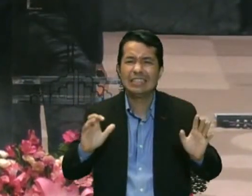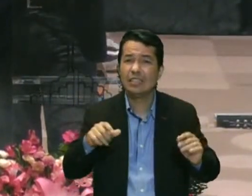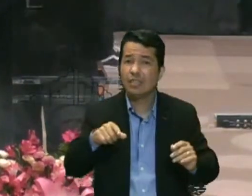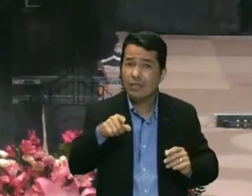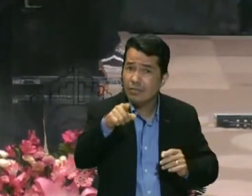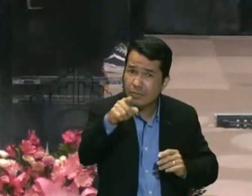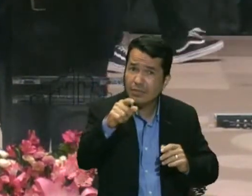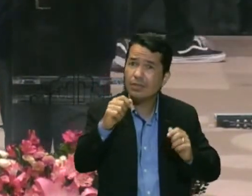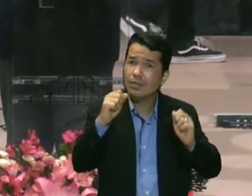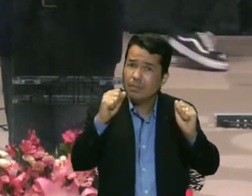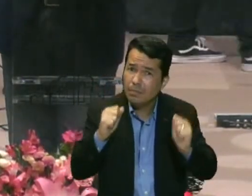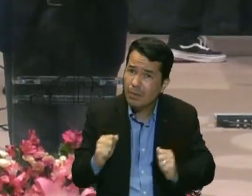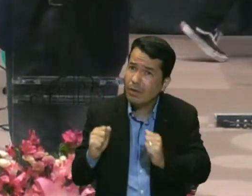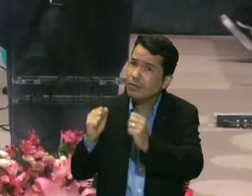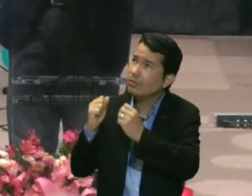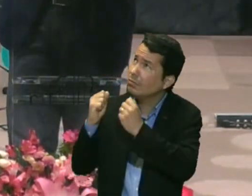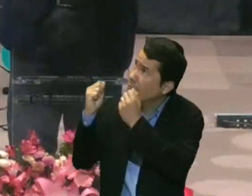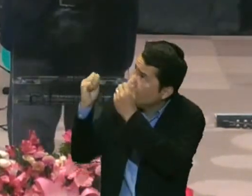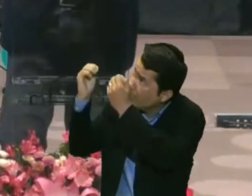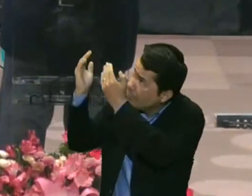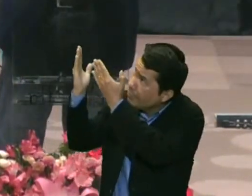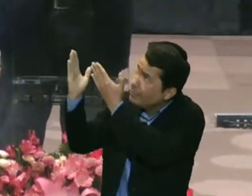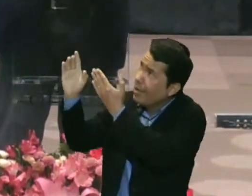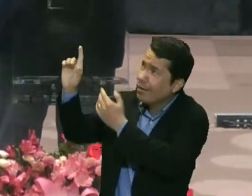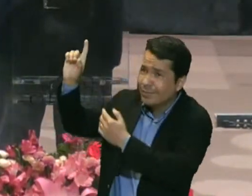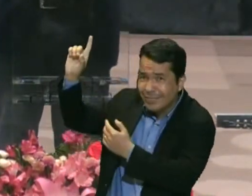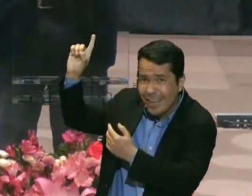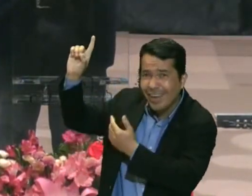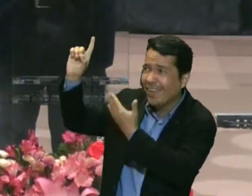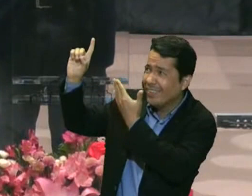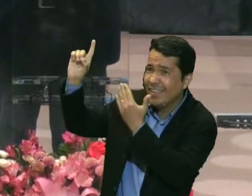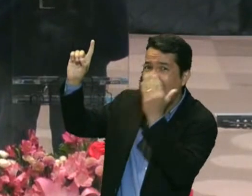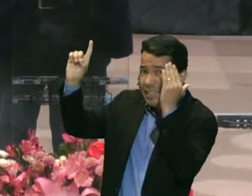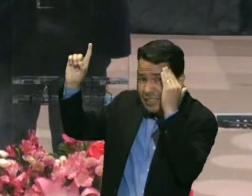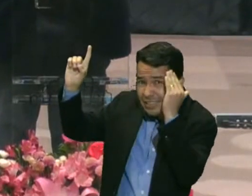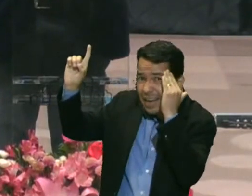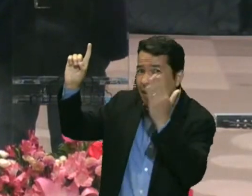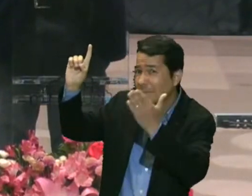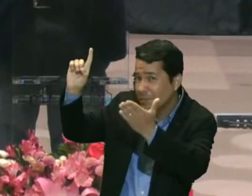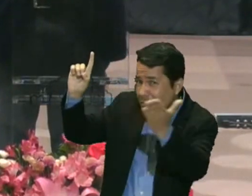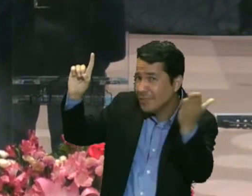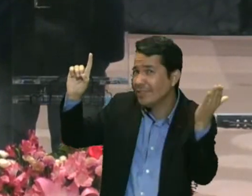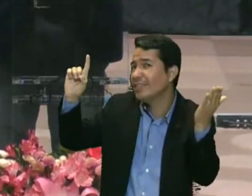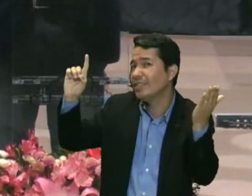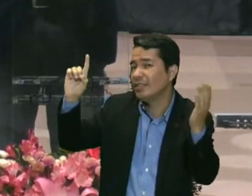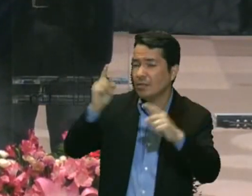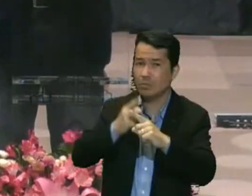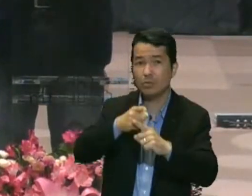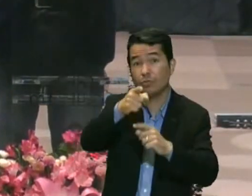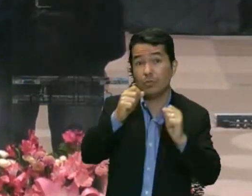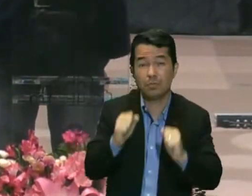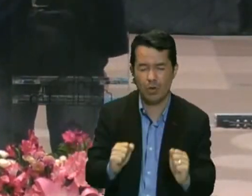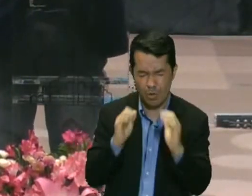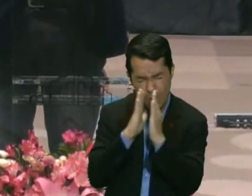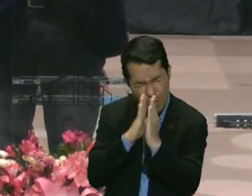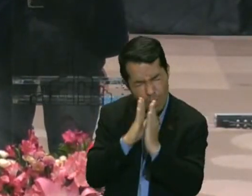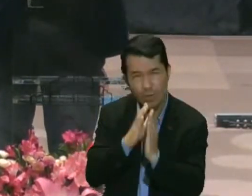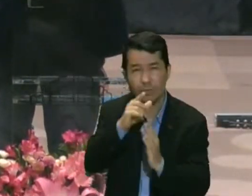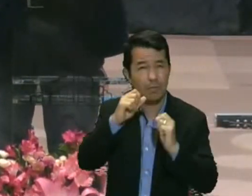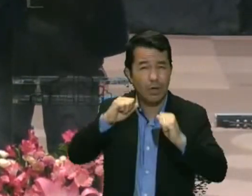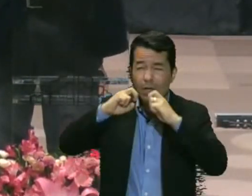pedidos plenamente conhecidos diante de Deus, por meio de oração e súplica com ações de